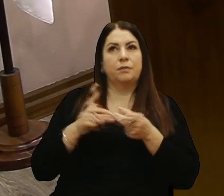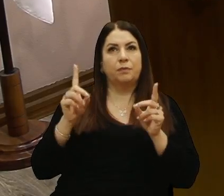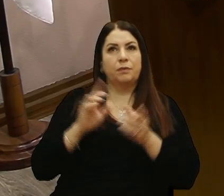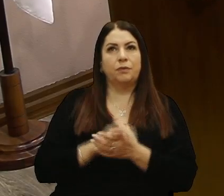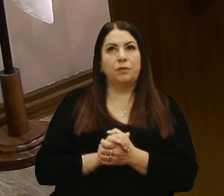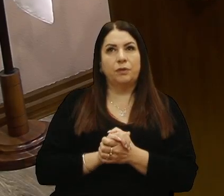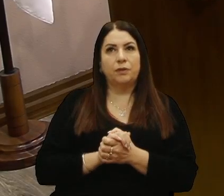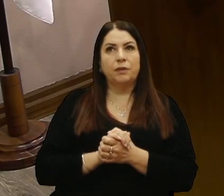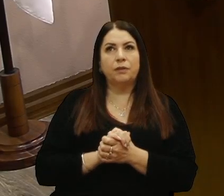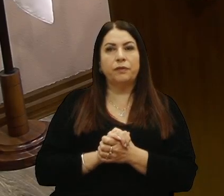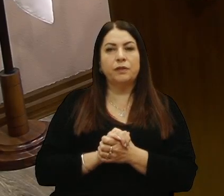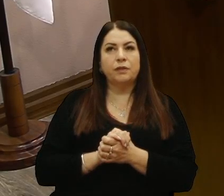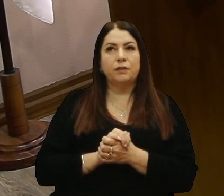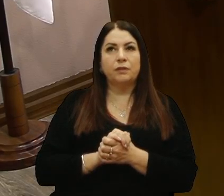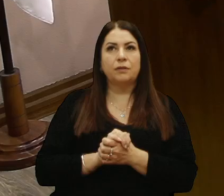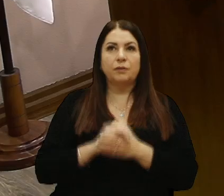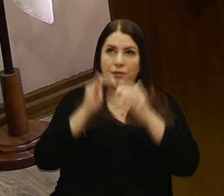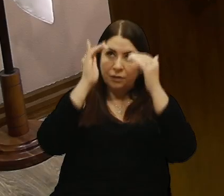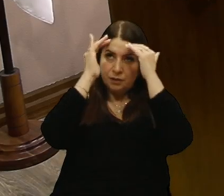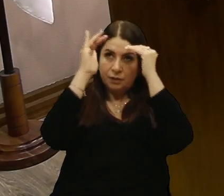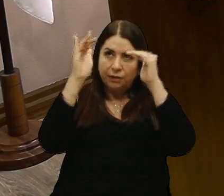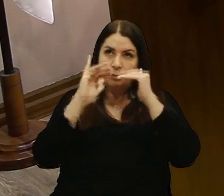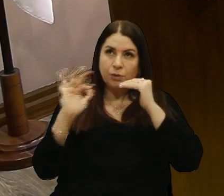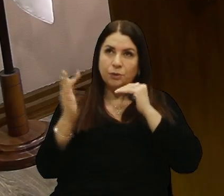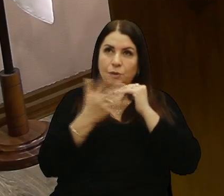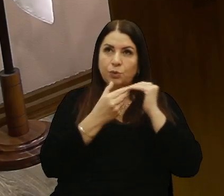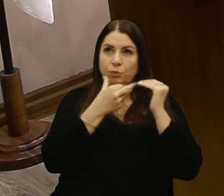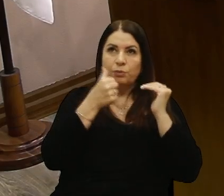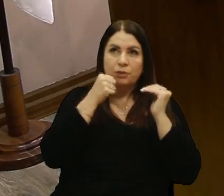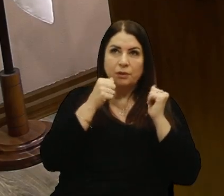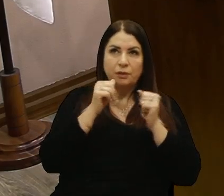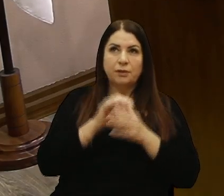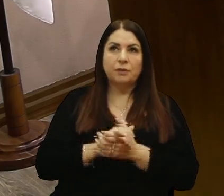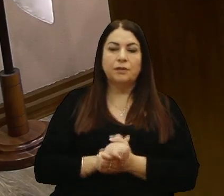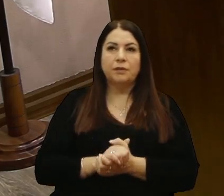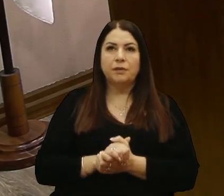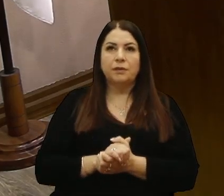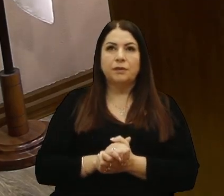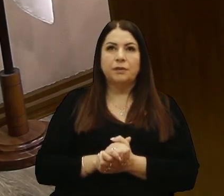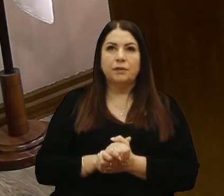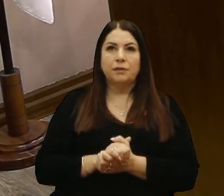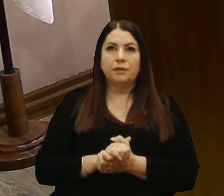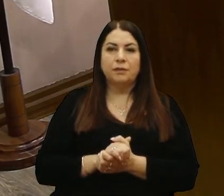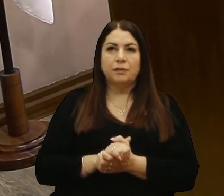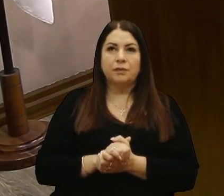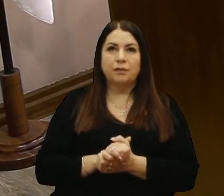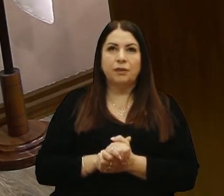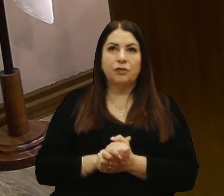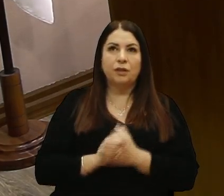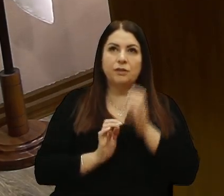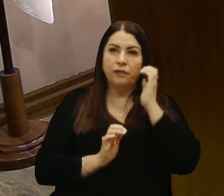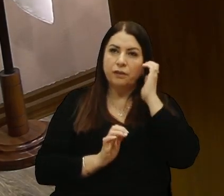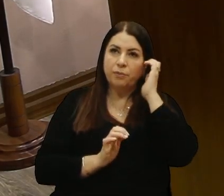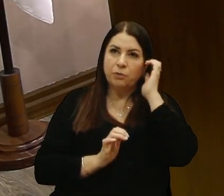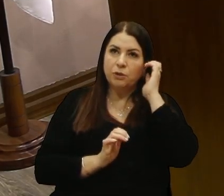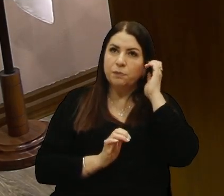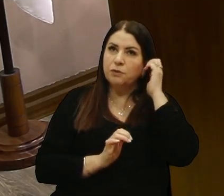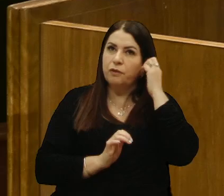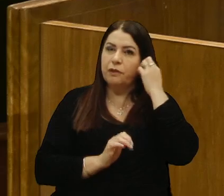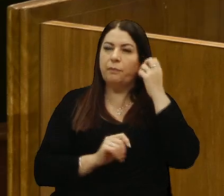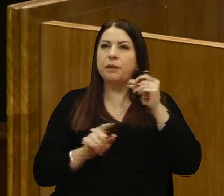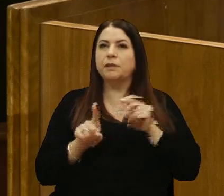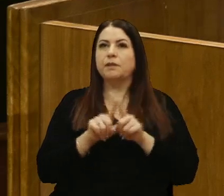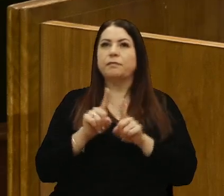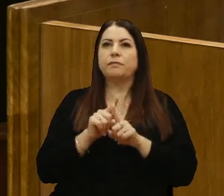democrático, mas com respeito a todos e a todas. Por favor, segue da tribuna a vereadora Andressa Marques. Obrigada,